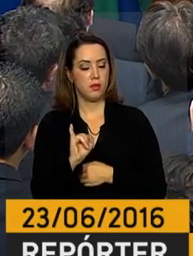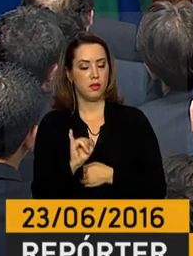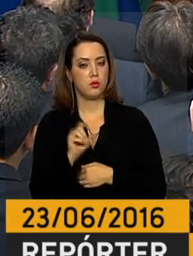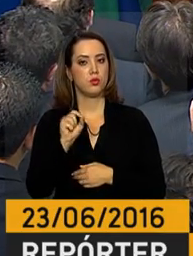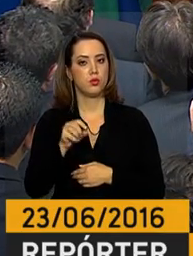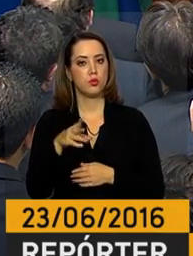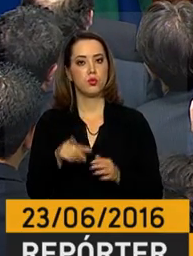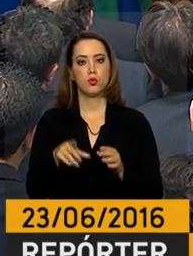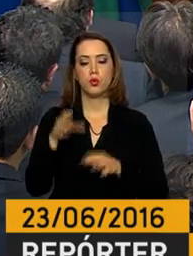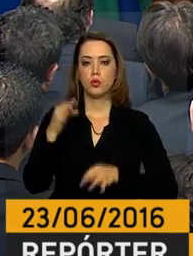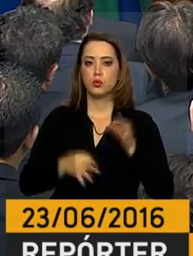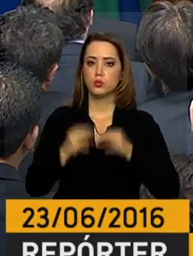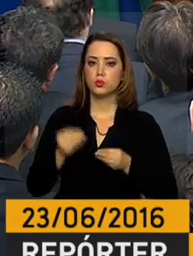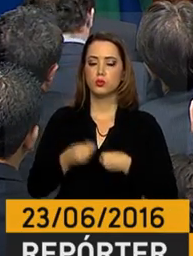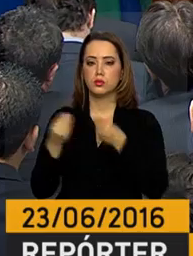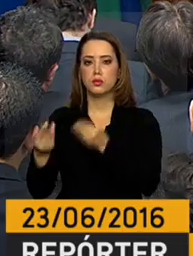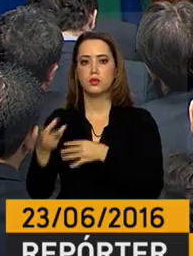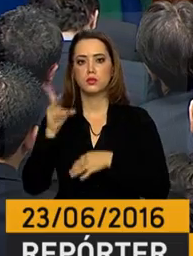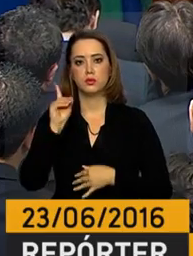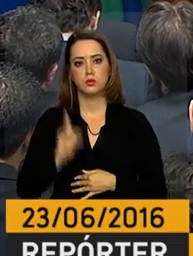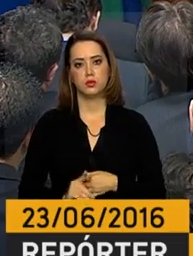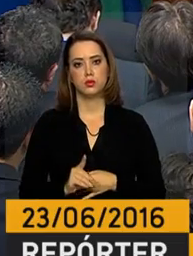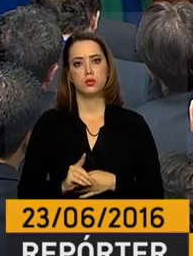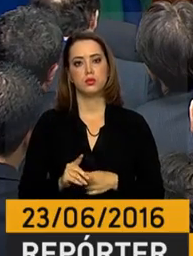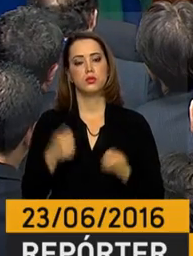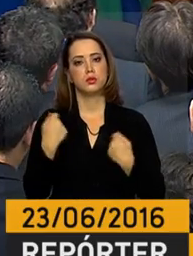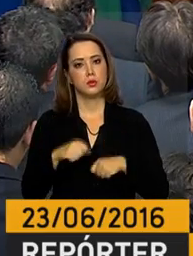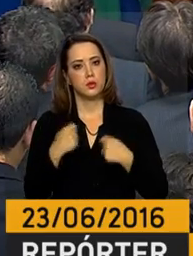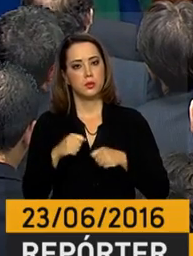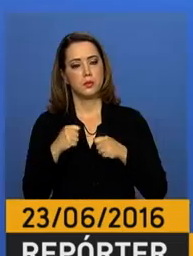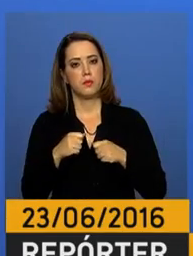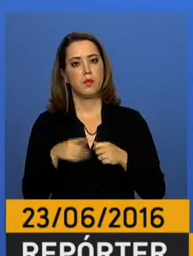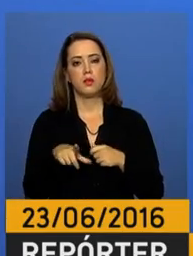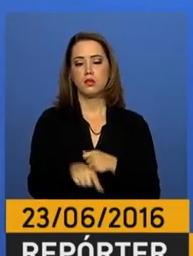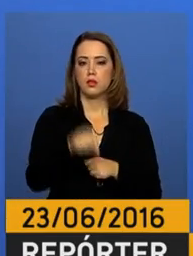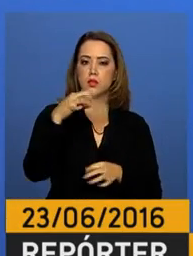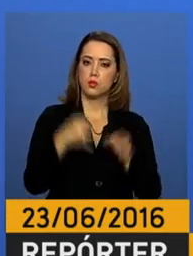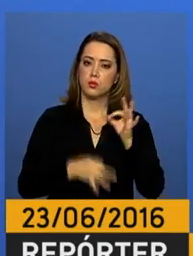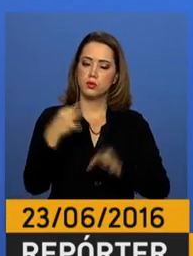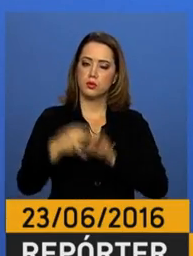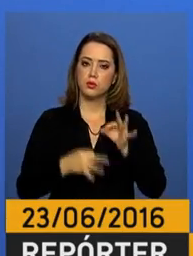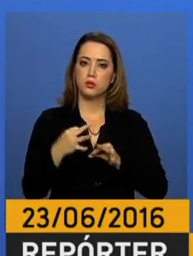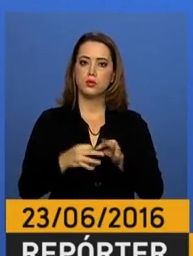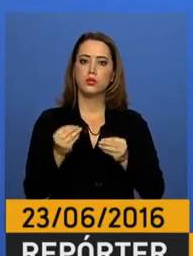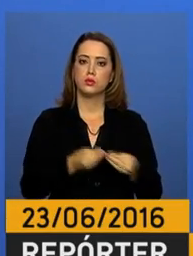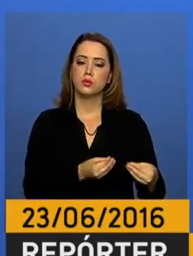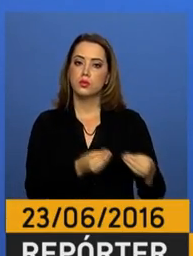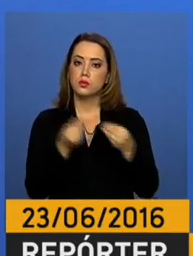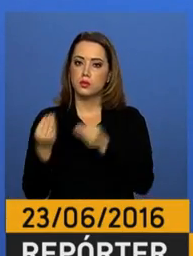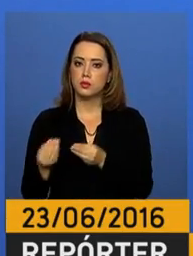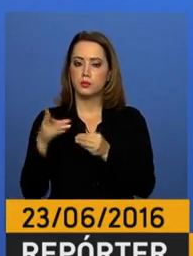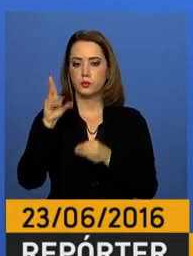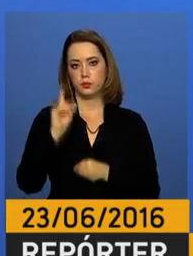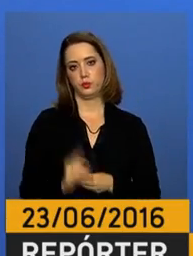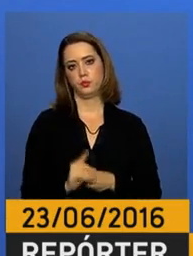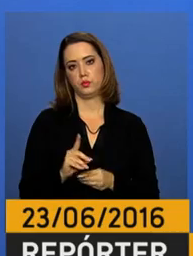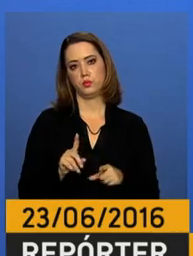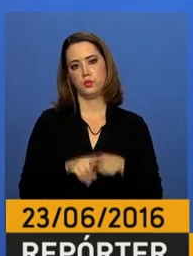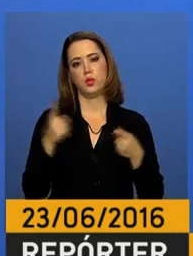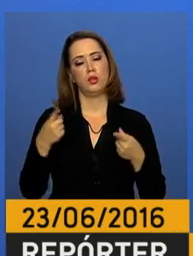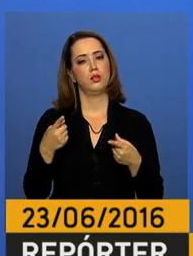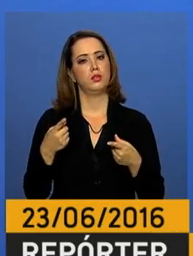declarando o direito tendo a sentença força mandamental tal forma de proceder não caracter não